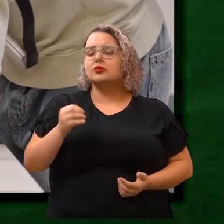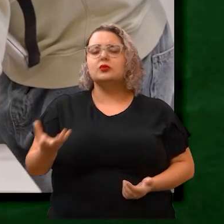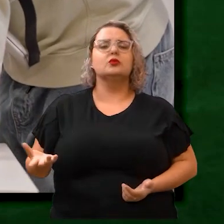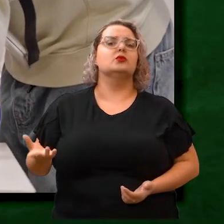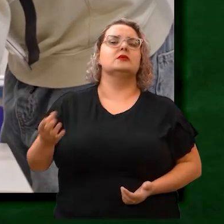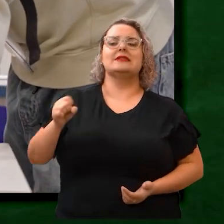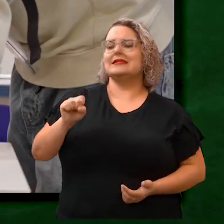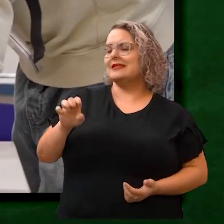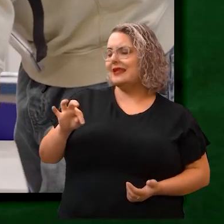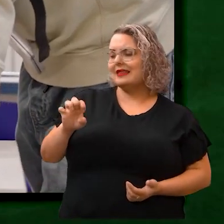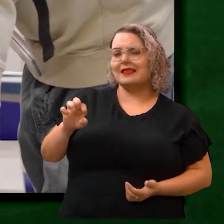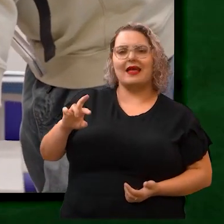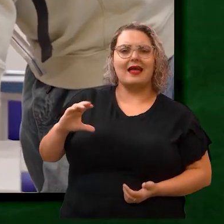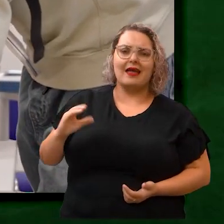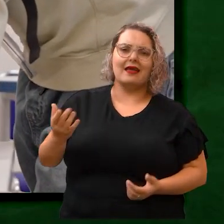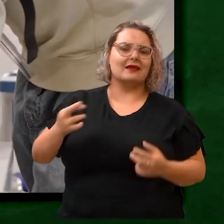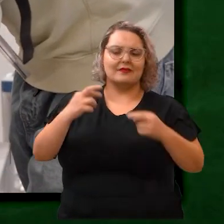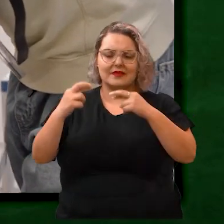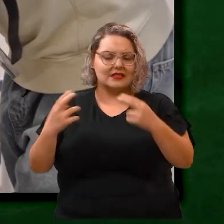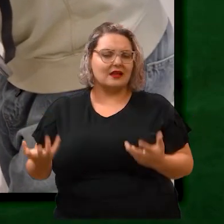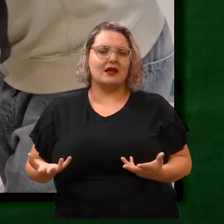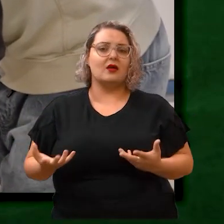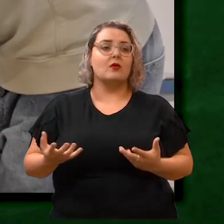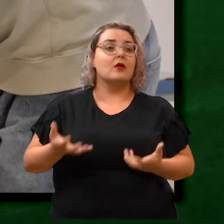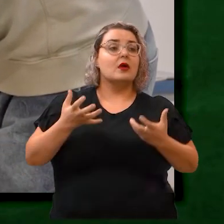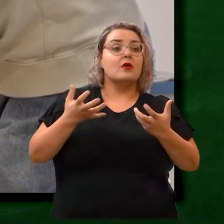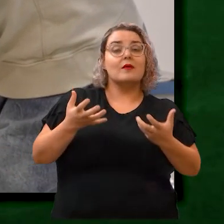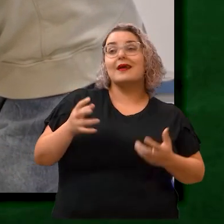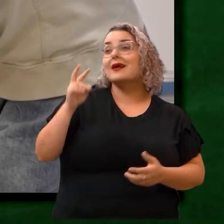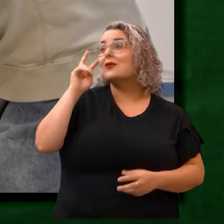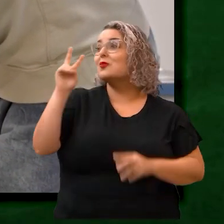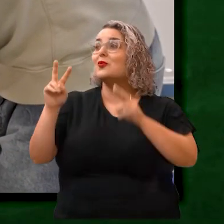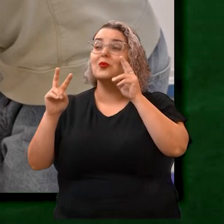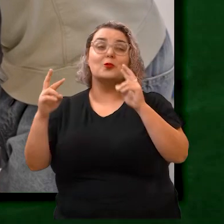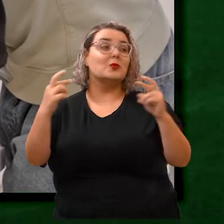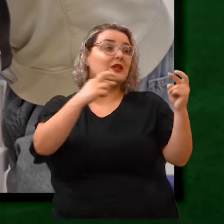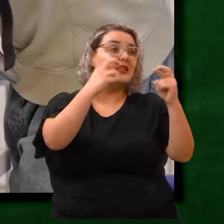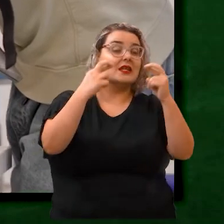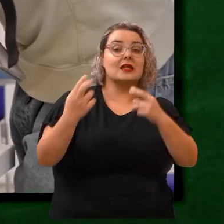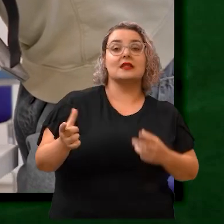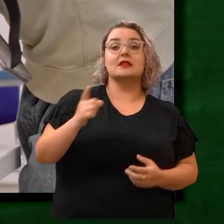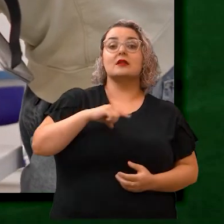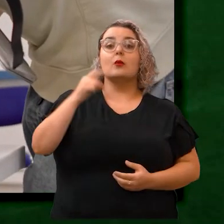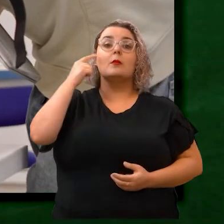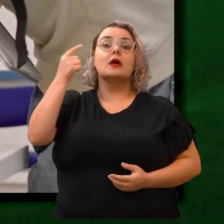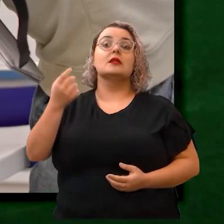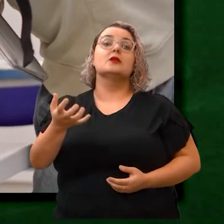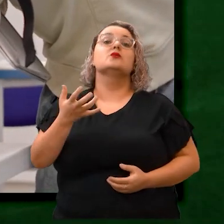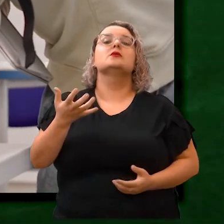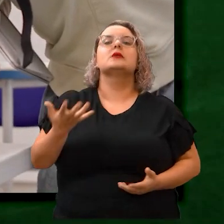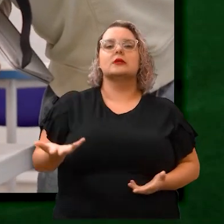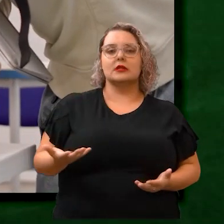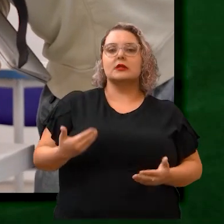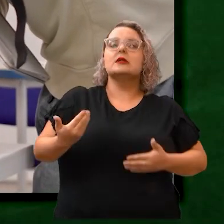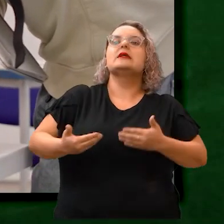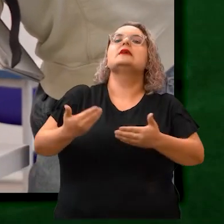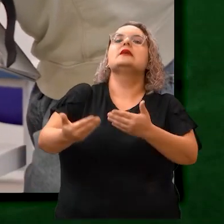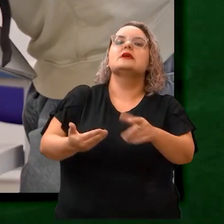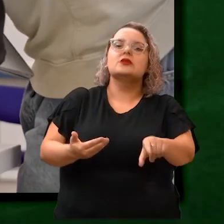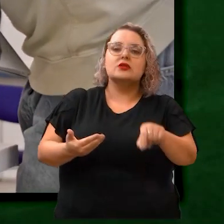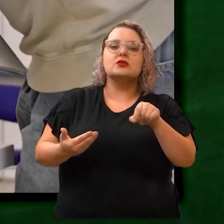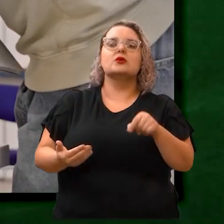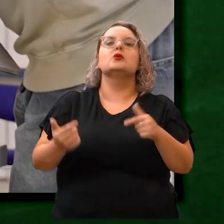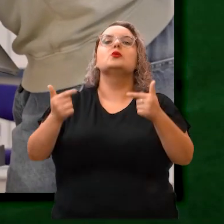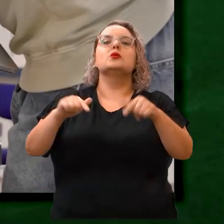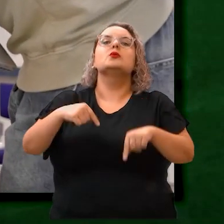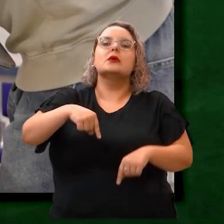gosto de liberdade eu gosto de olhar as coisas então é legal você ter uma ideia do que que você quer a partir daí escolher